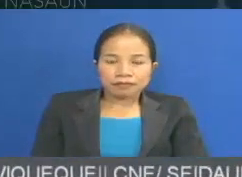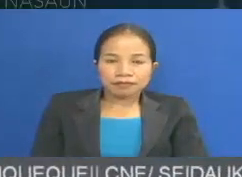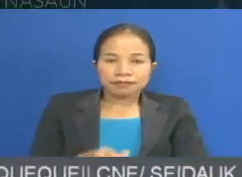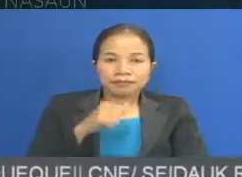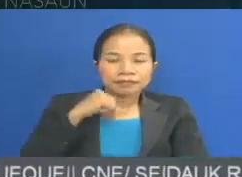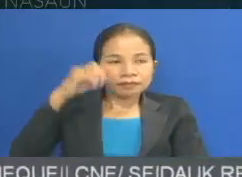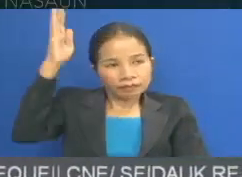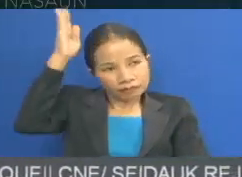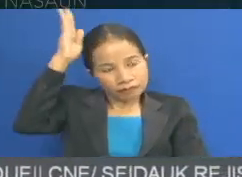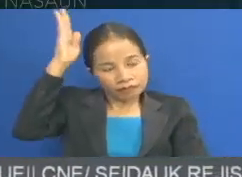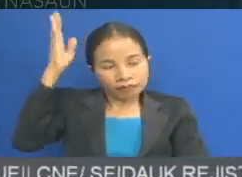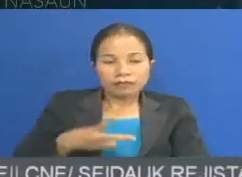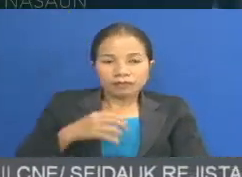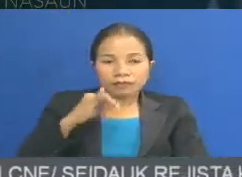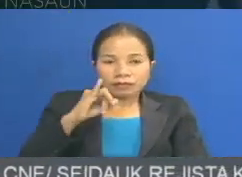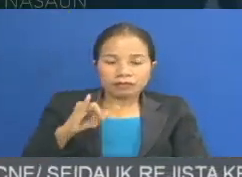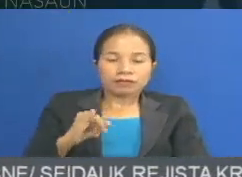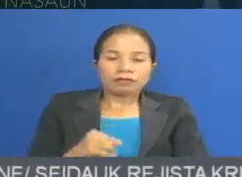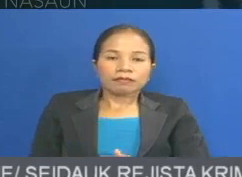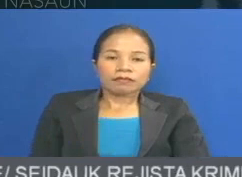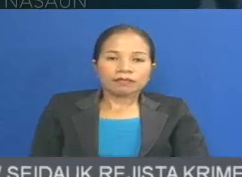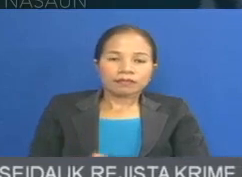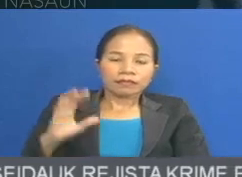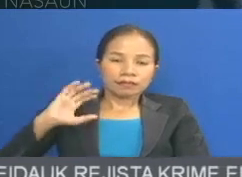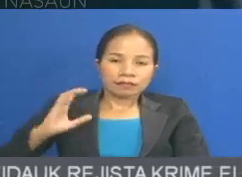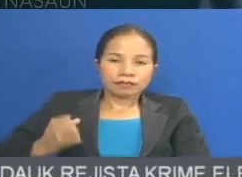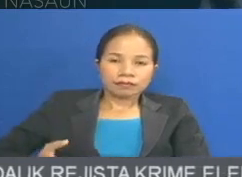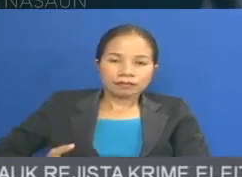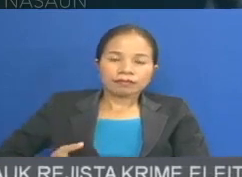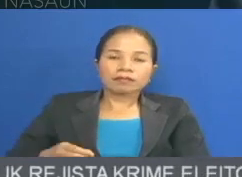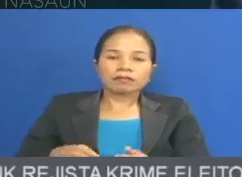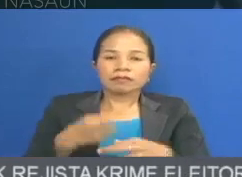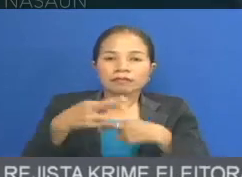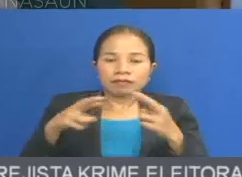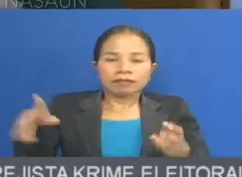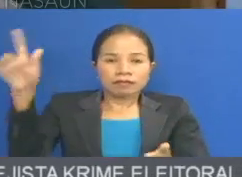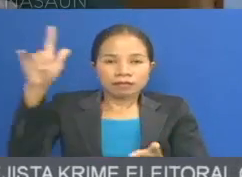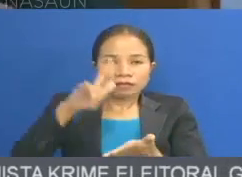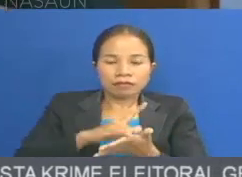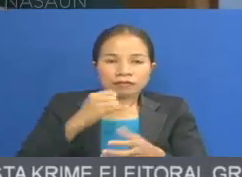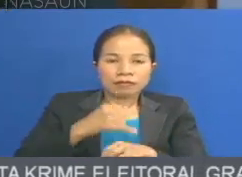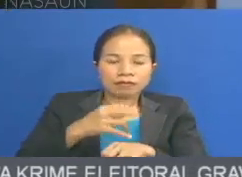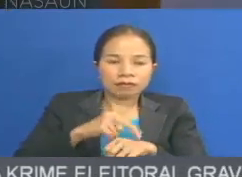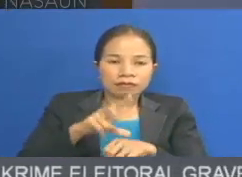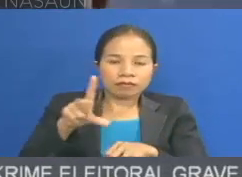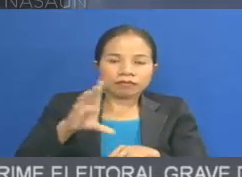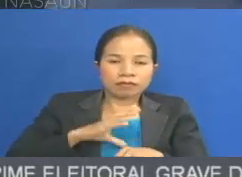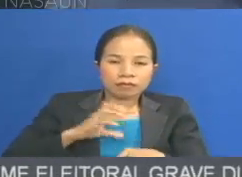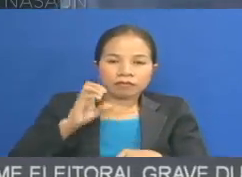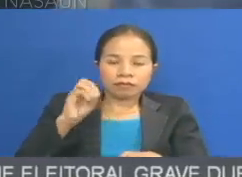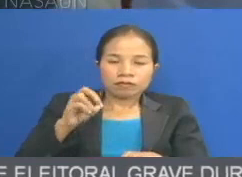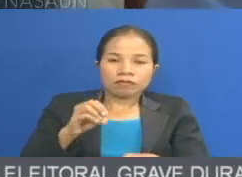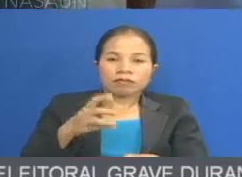Arcebispo metropolitana Dili Dom Virgílio Cardeal do Carmo da Silva e a salão aeroporto internacional Nicolau Lobato Comoro Dili e